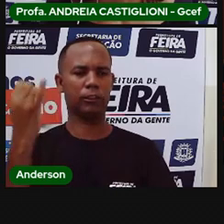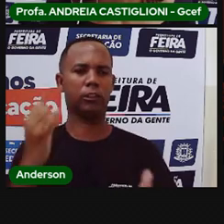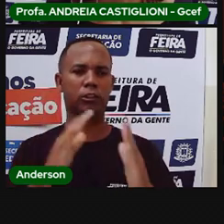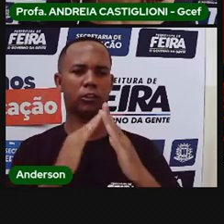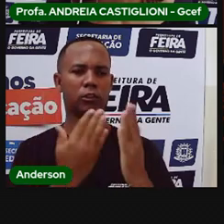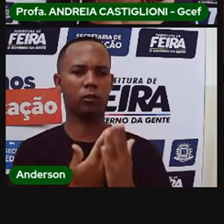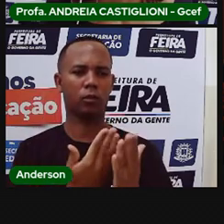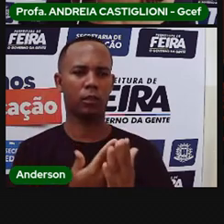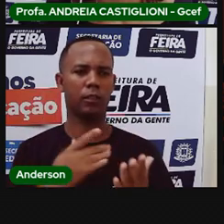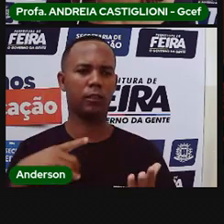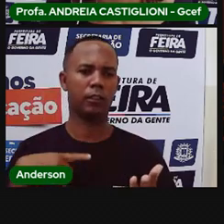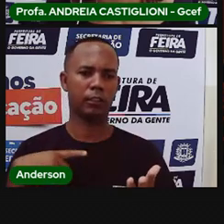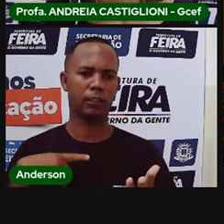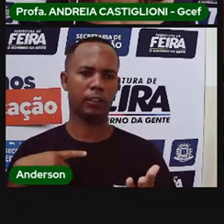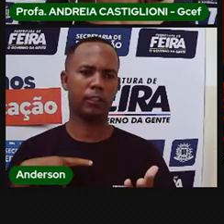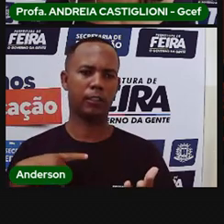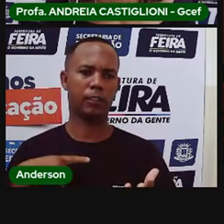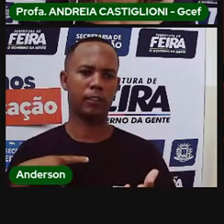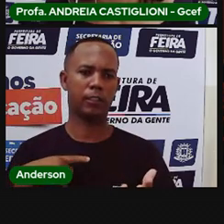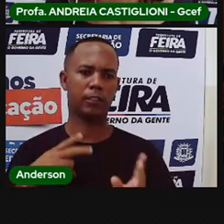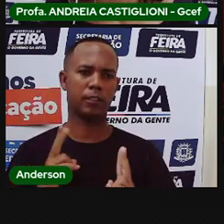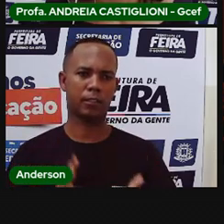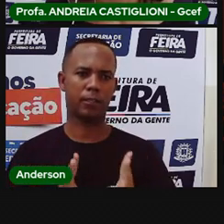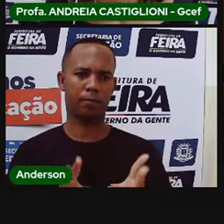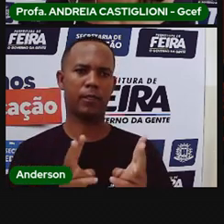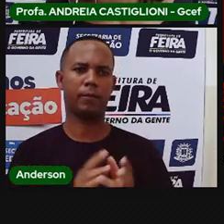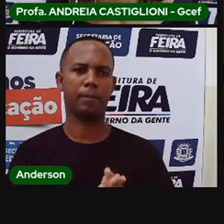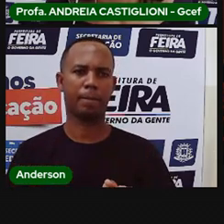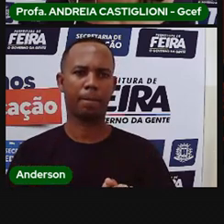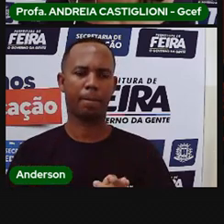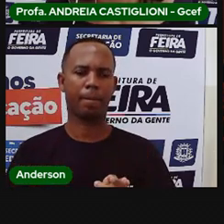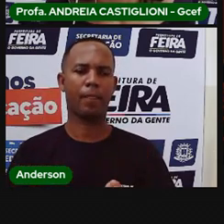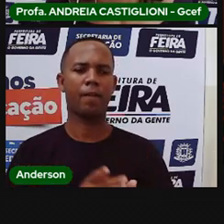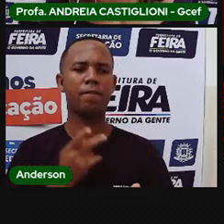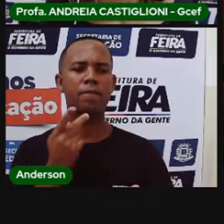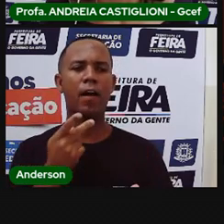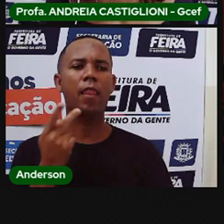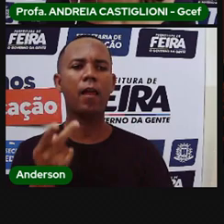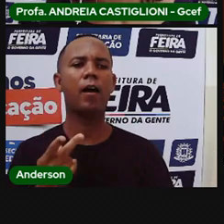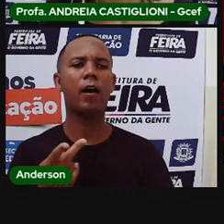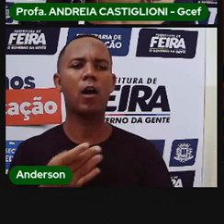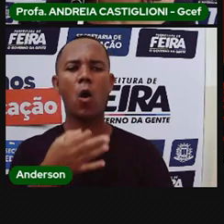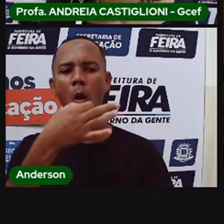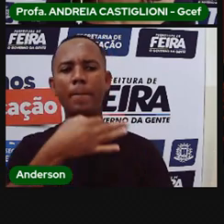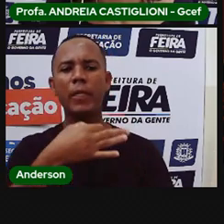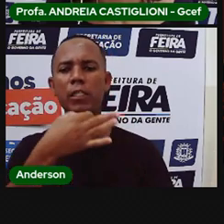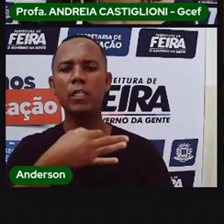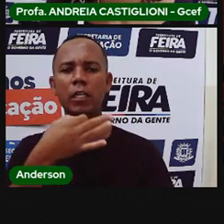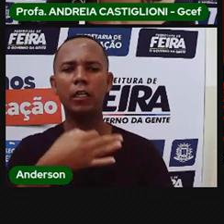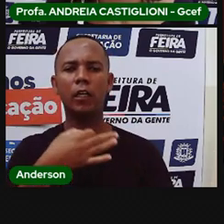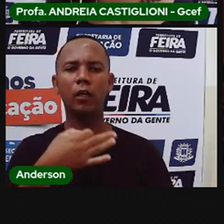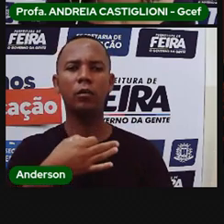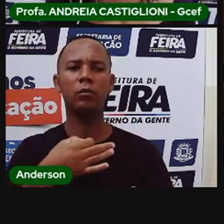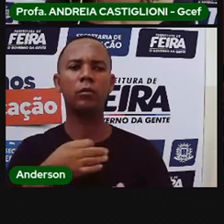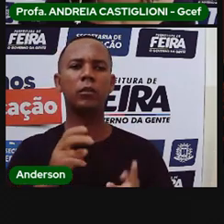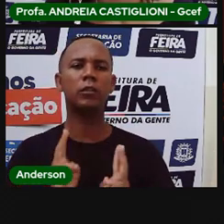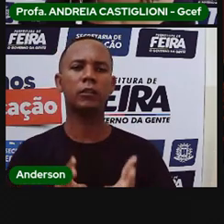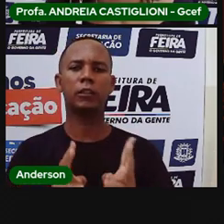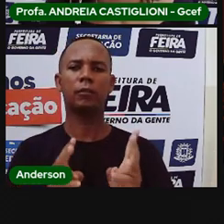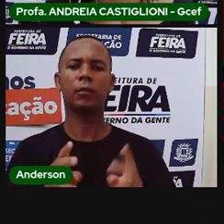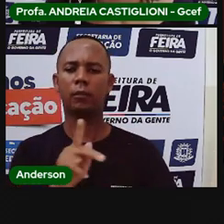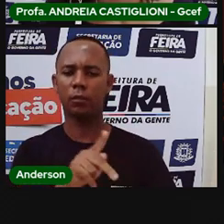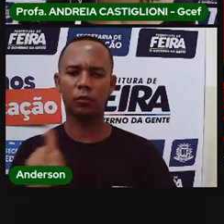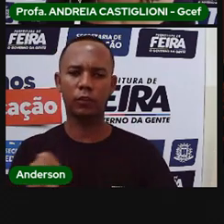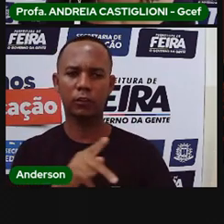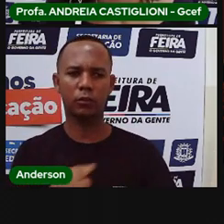ter essas relações e impor, né, falar suas opiniões, compartilhar com os professores, com